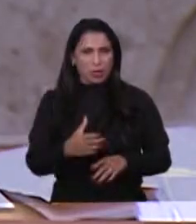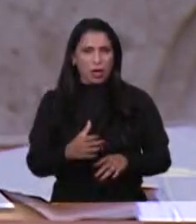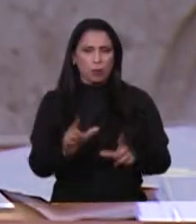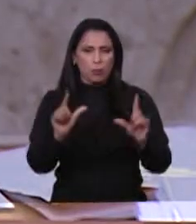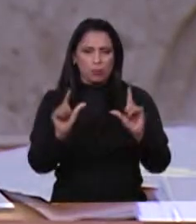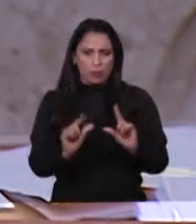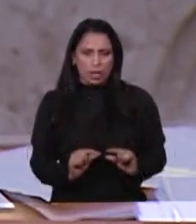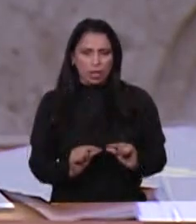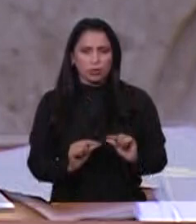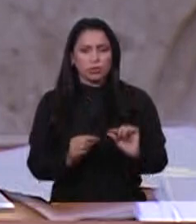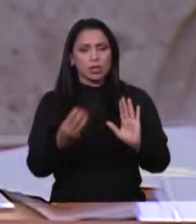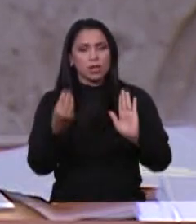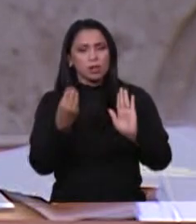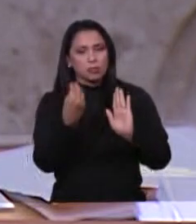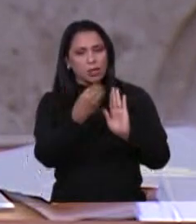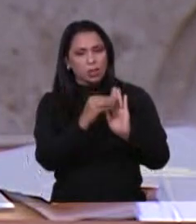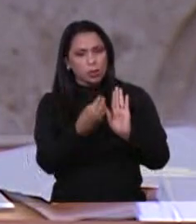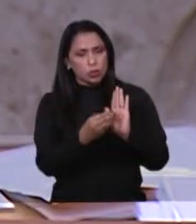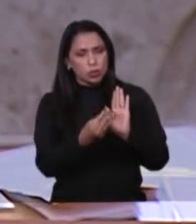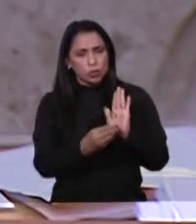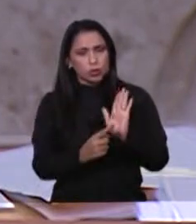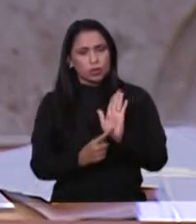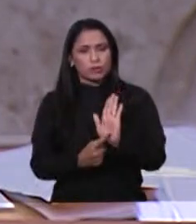forma exposta